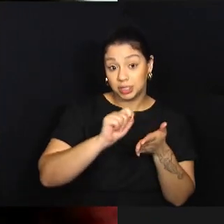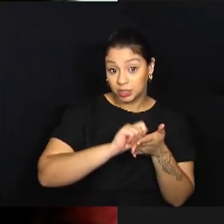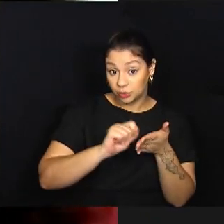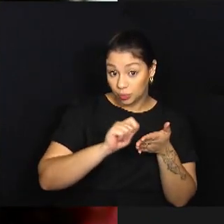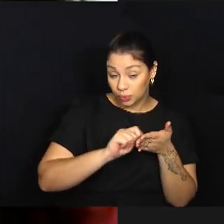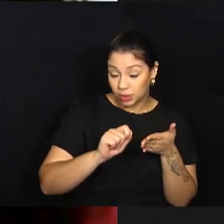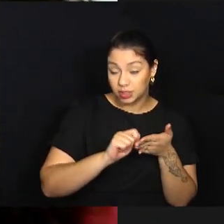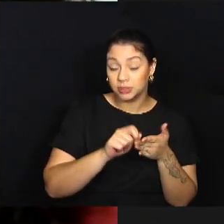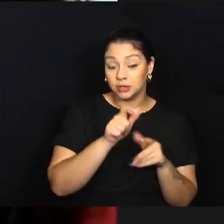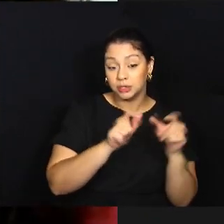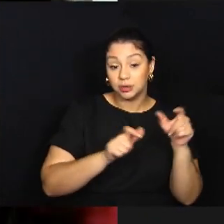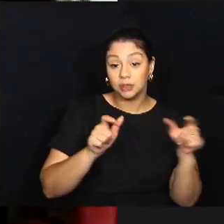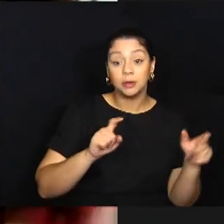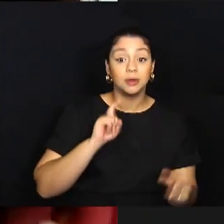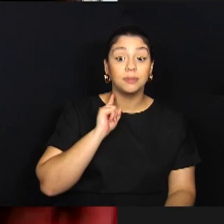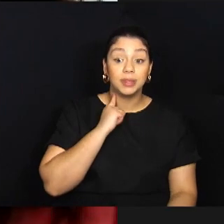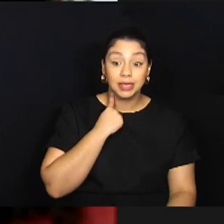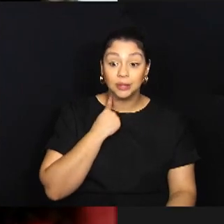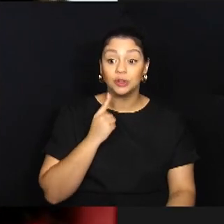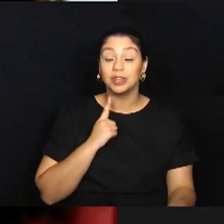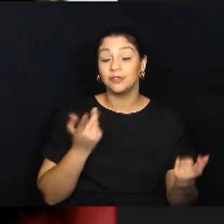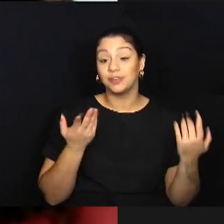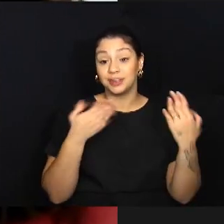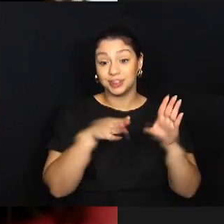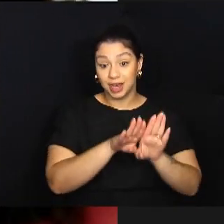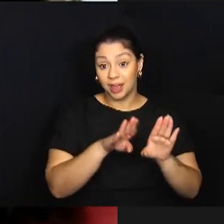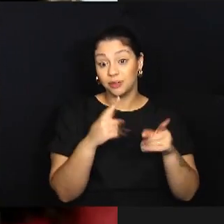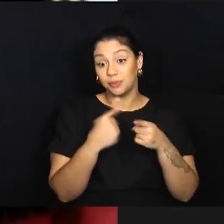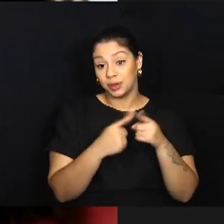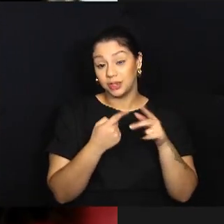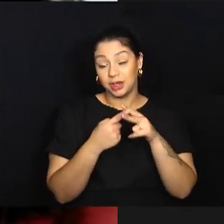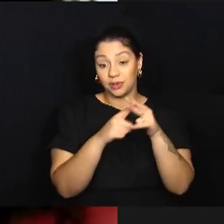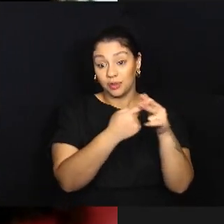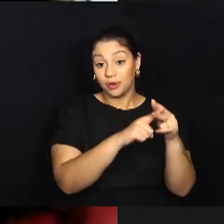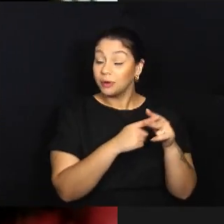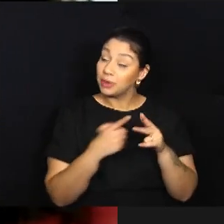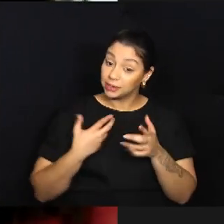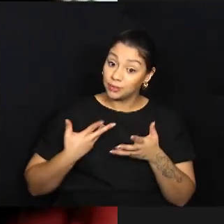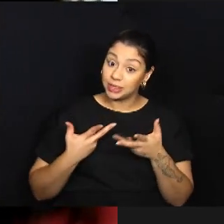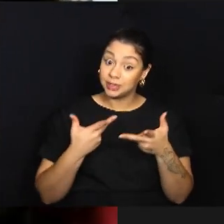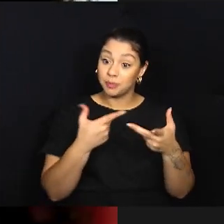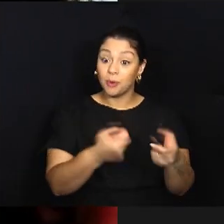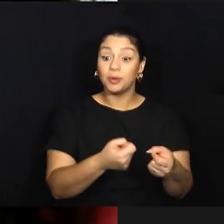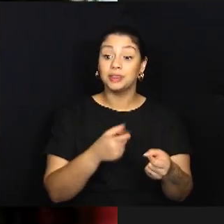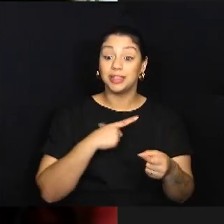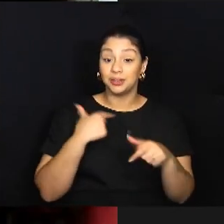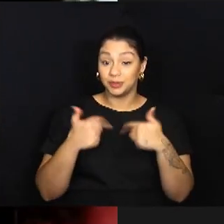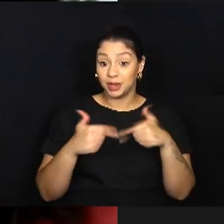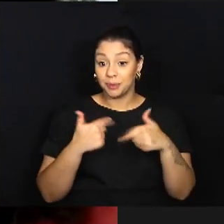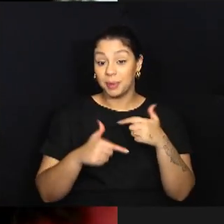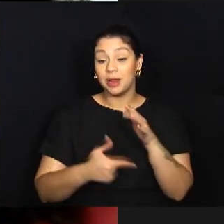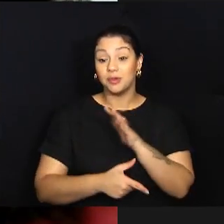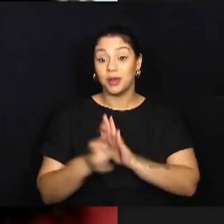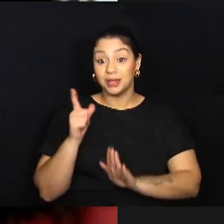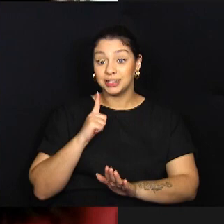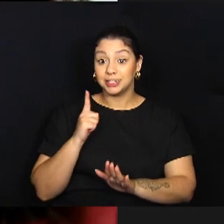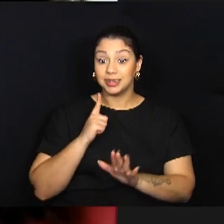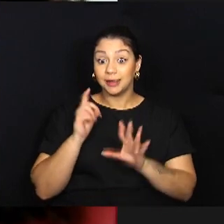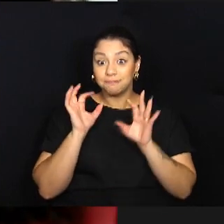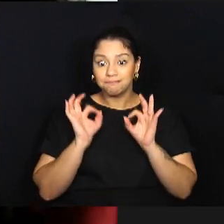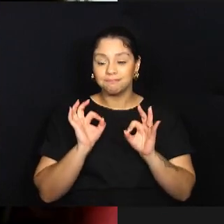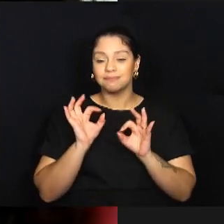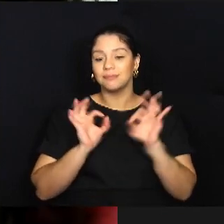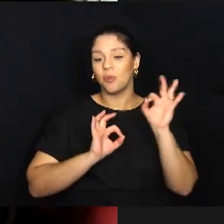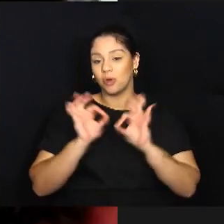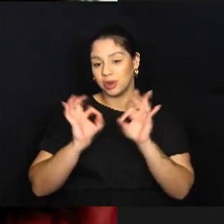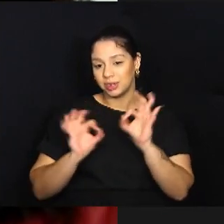acesso, está fechado, porque estão em reforma, mas eles nos recebeu. Então tem esse trabalho de pré-produção que o Vanderlei faz muito bem de organizar. Mas tem